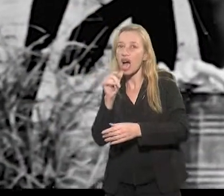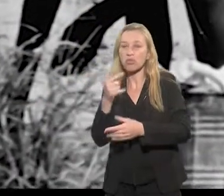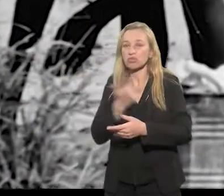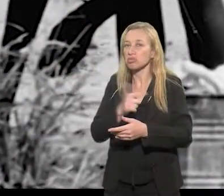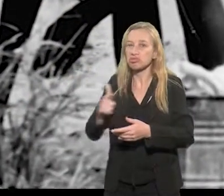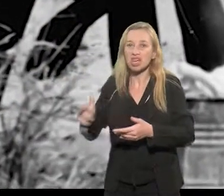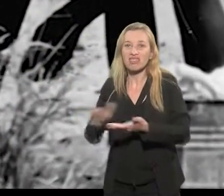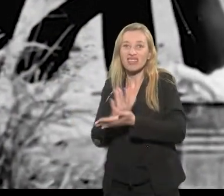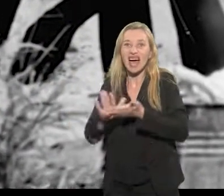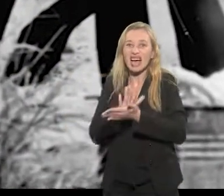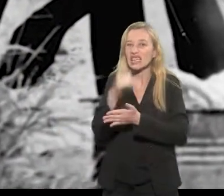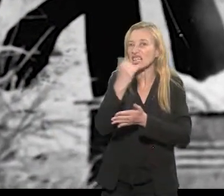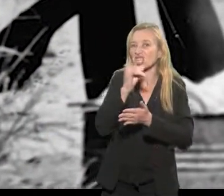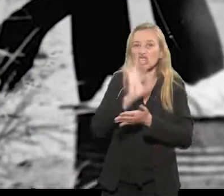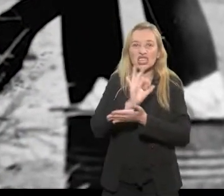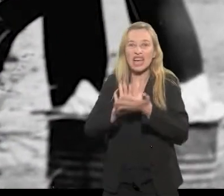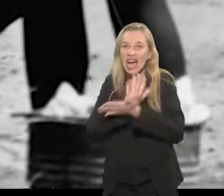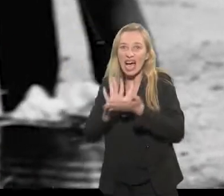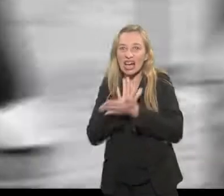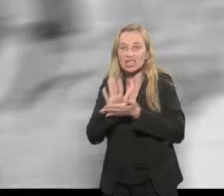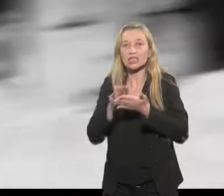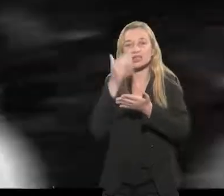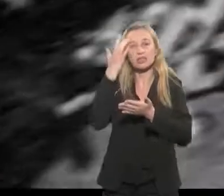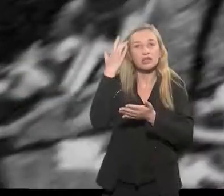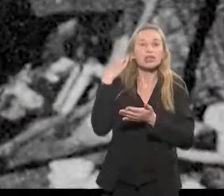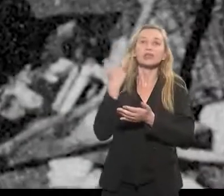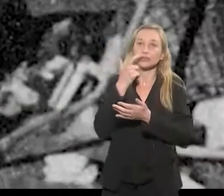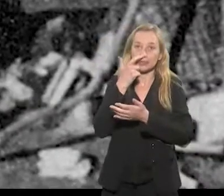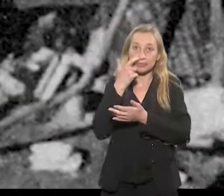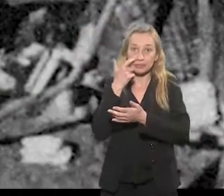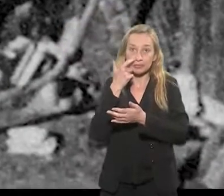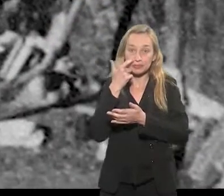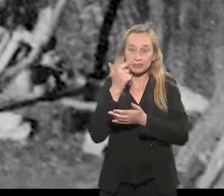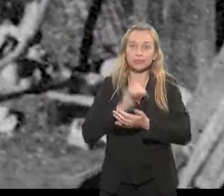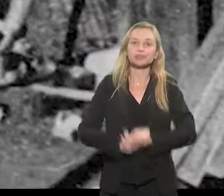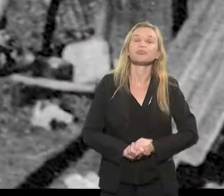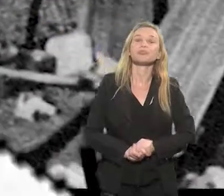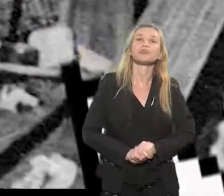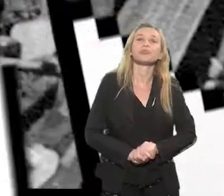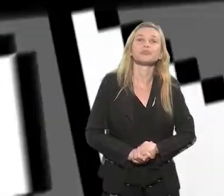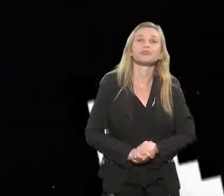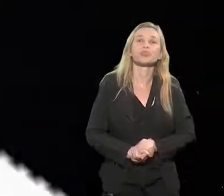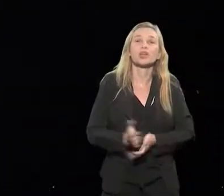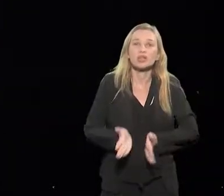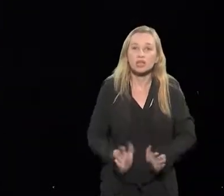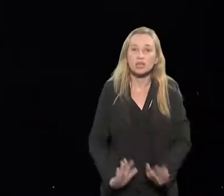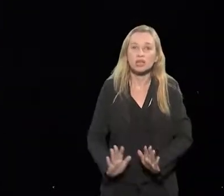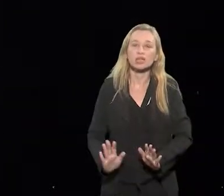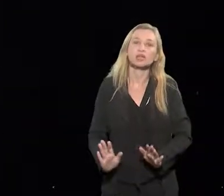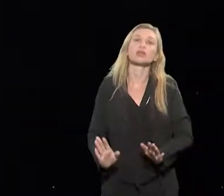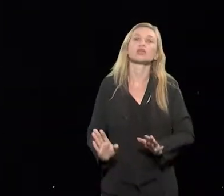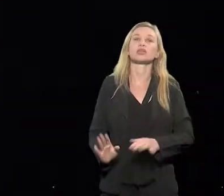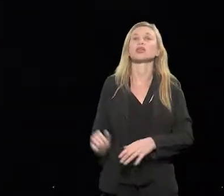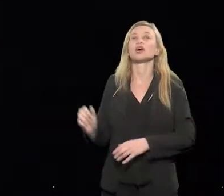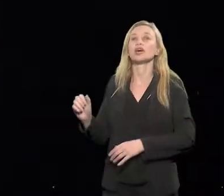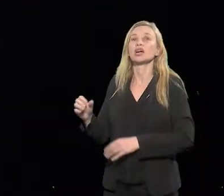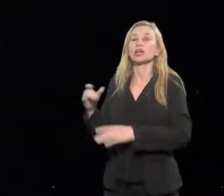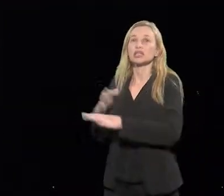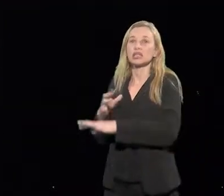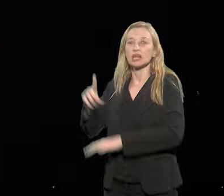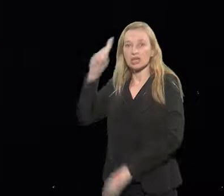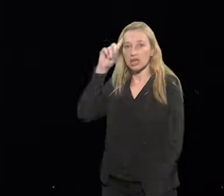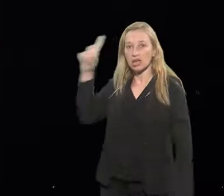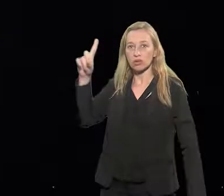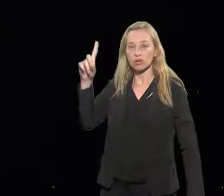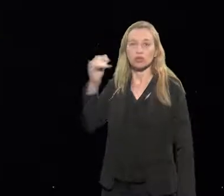rede elétrica, completamente degradado espacialmente, fisicamente. Nascido e criado na Cidade de